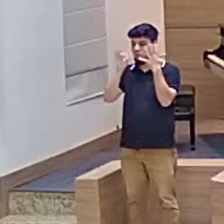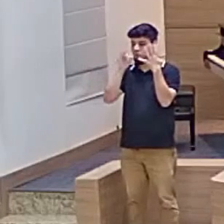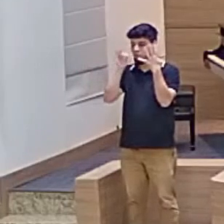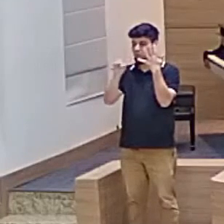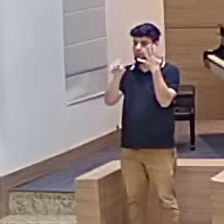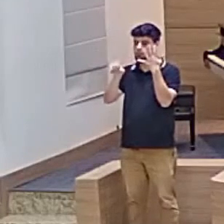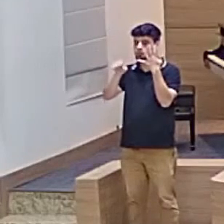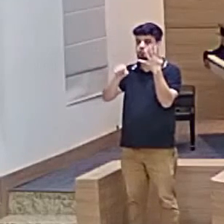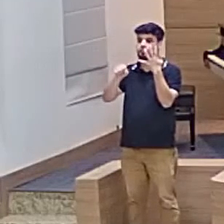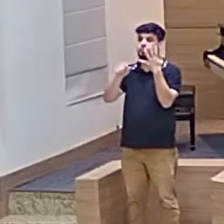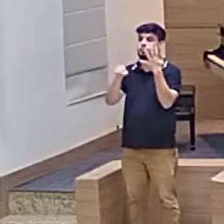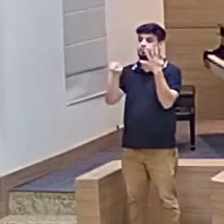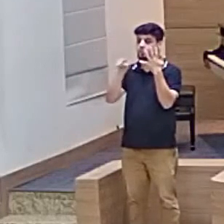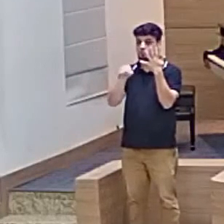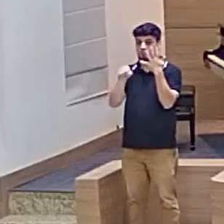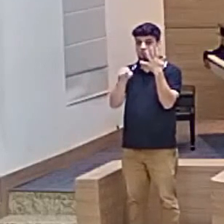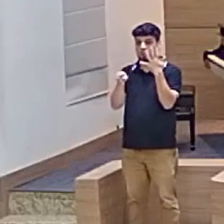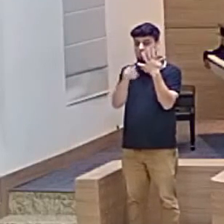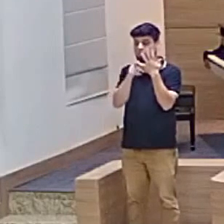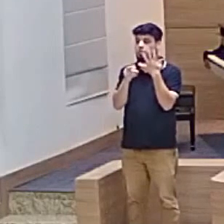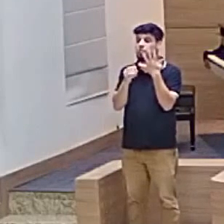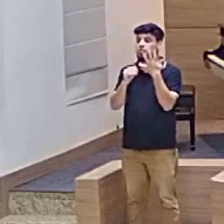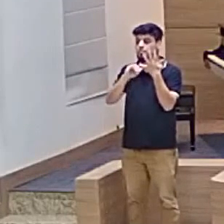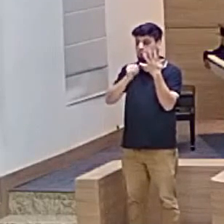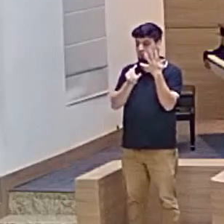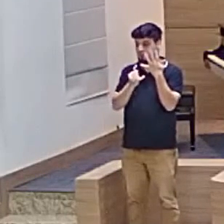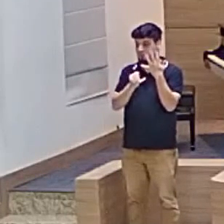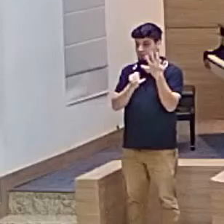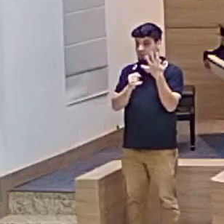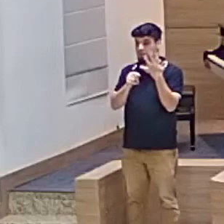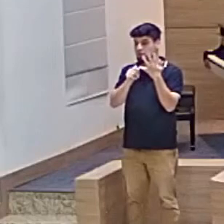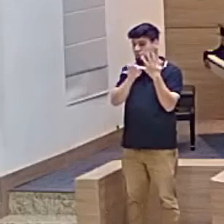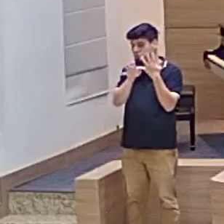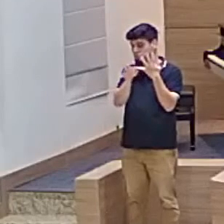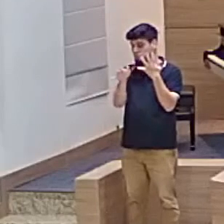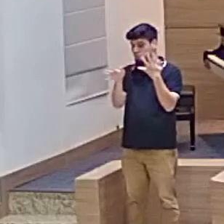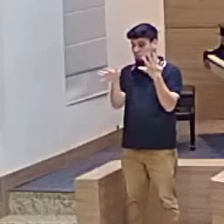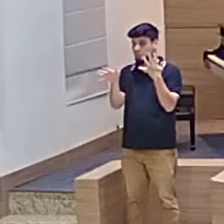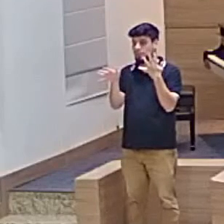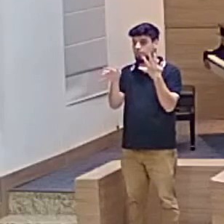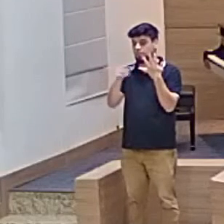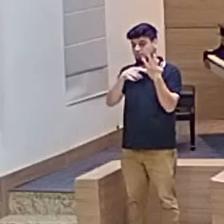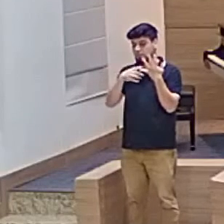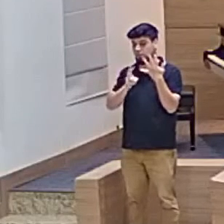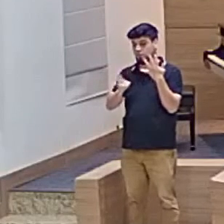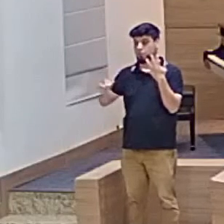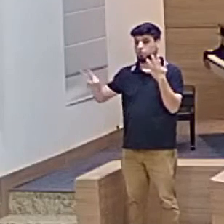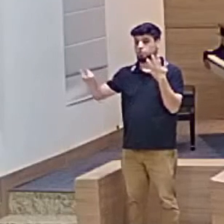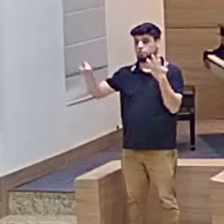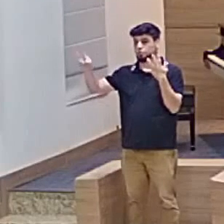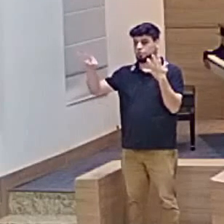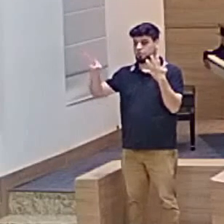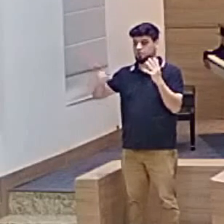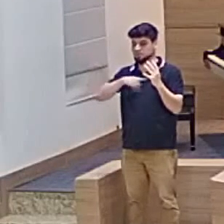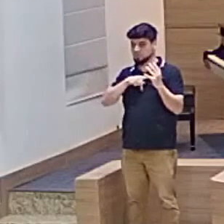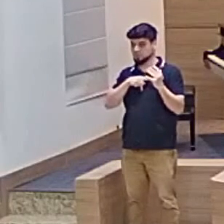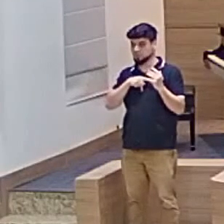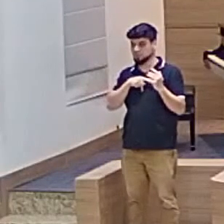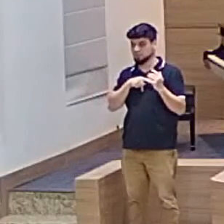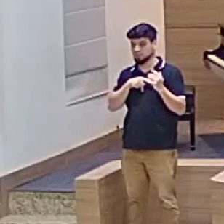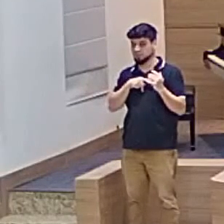a gente desfruta o ramo é extensão de nós o filho